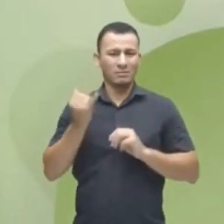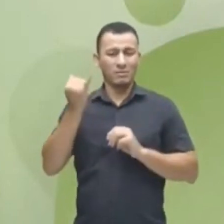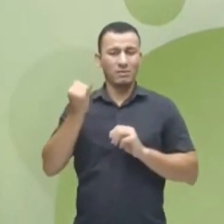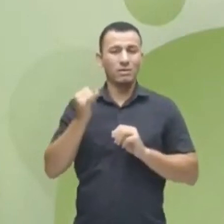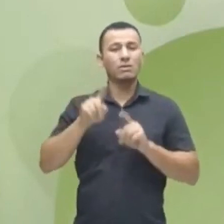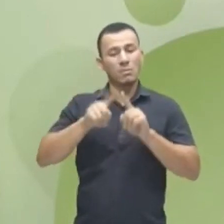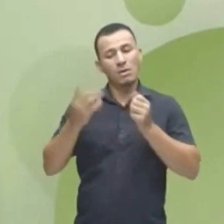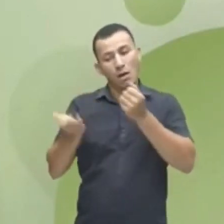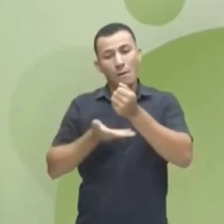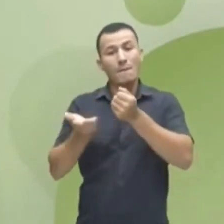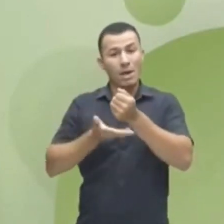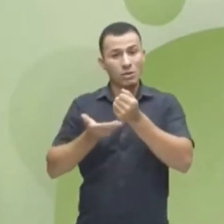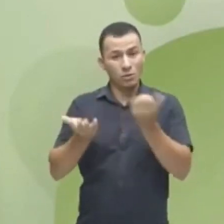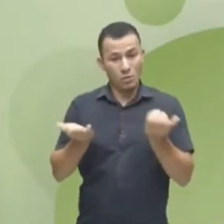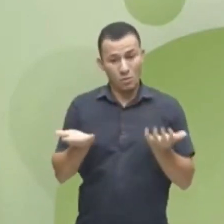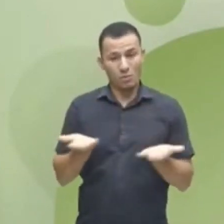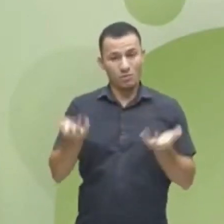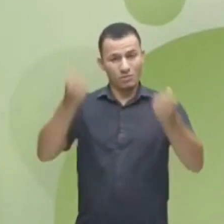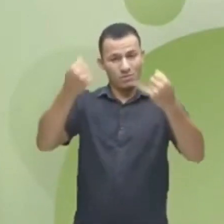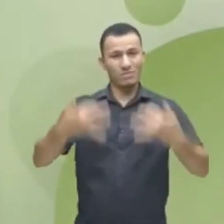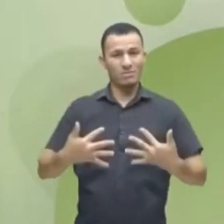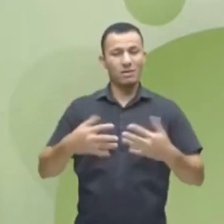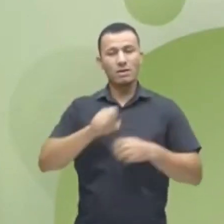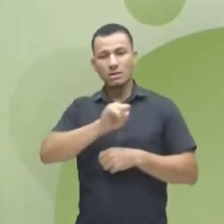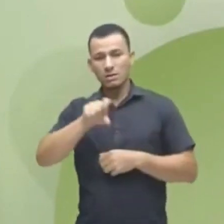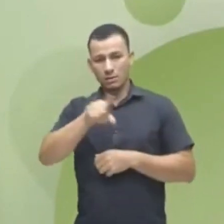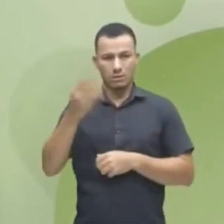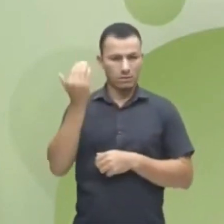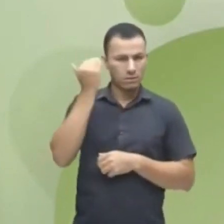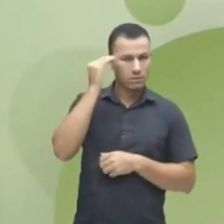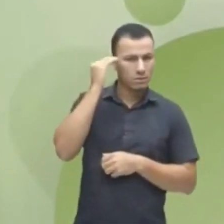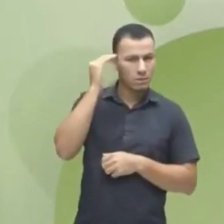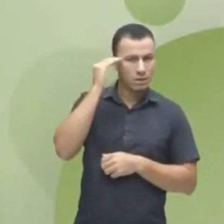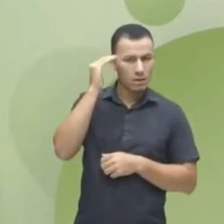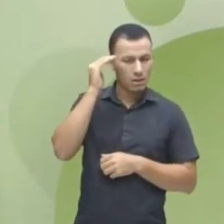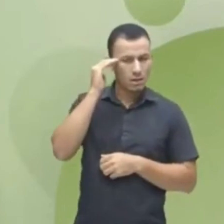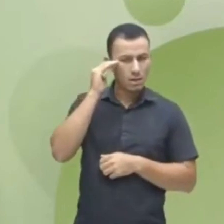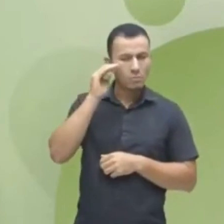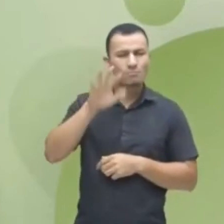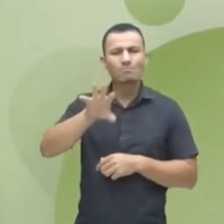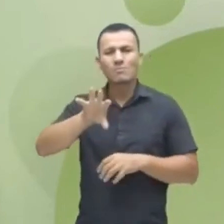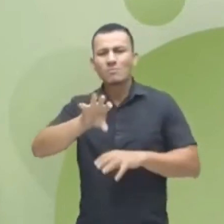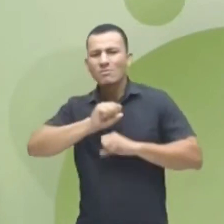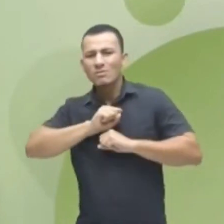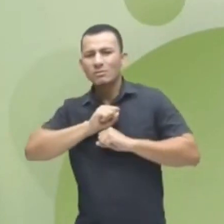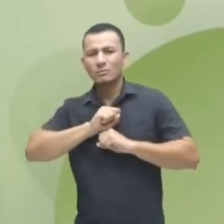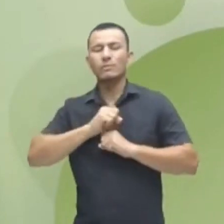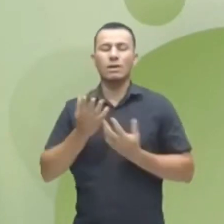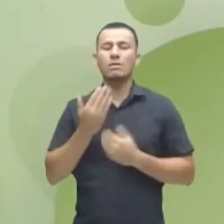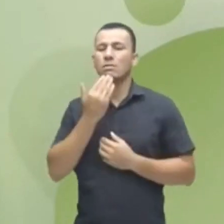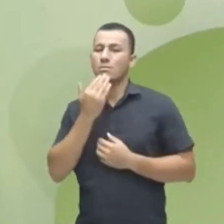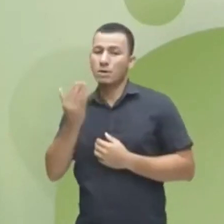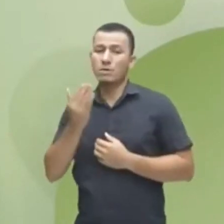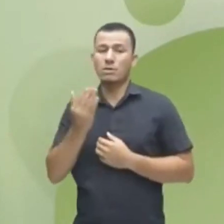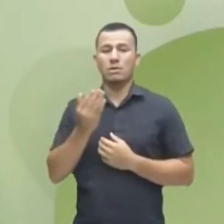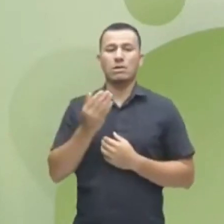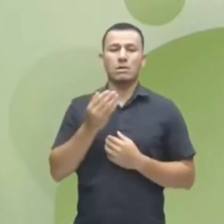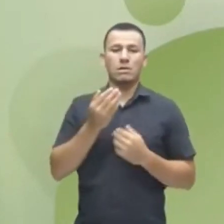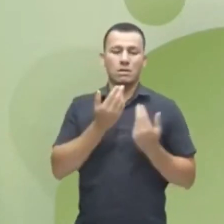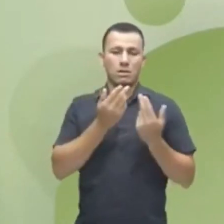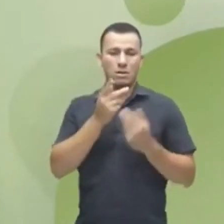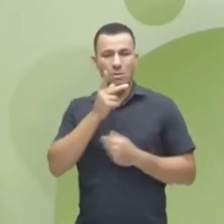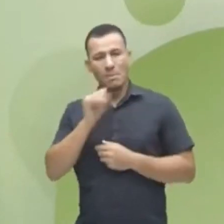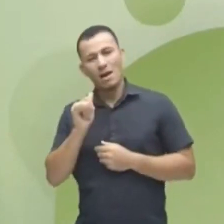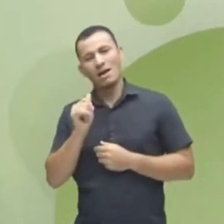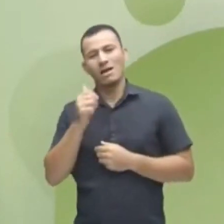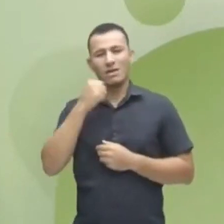se eles conseguiram captar, absorver o que nós conversamos hoje, eu peço a ajuda de vocês para que vocês